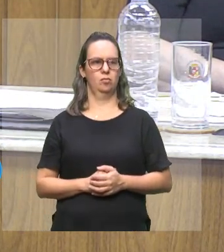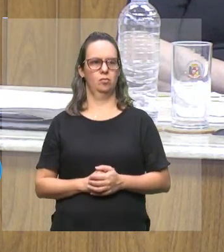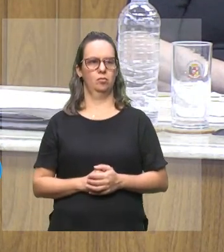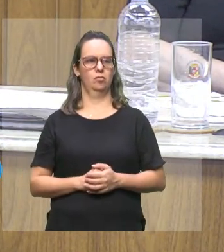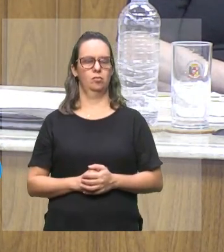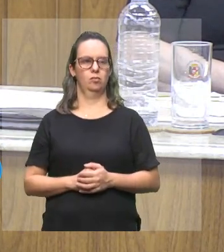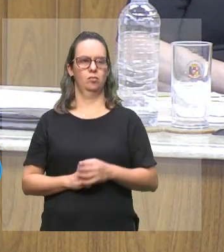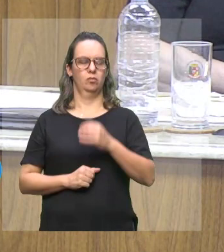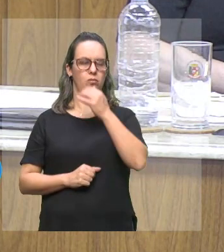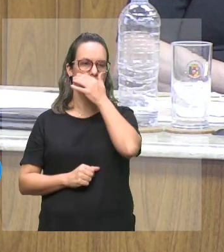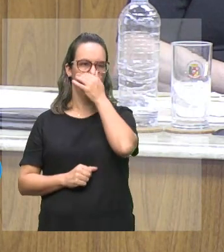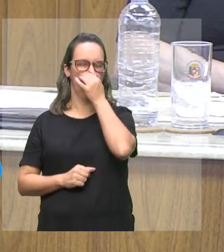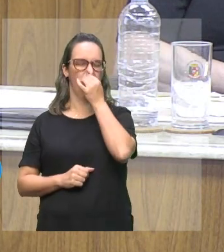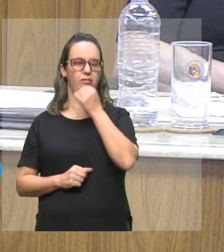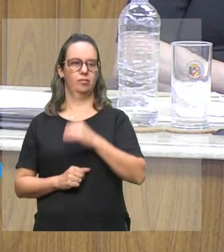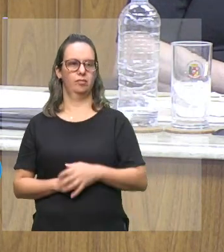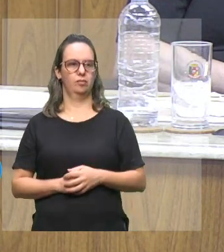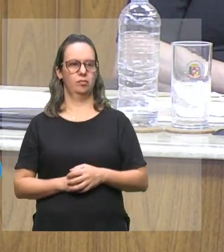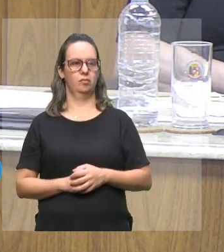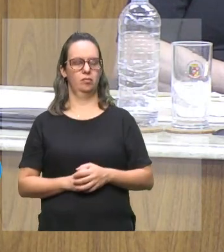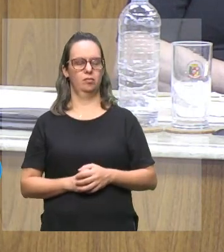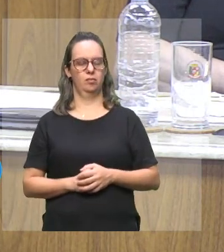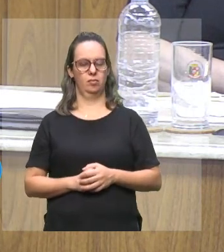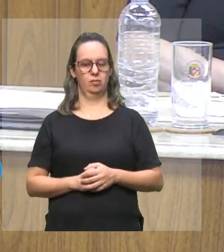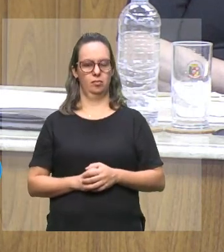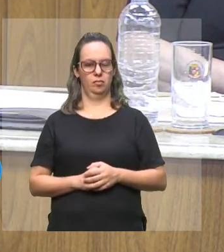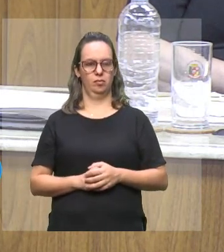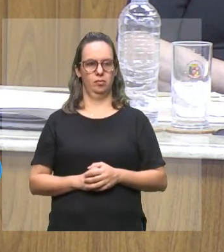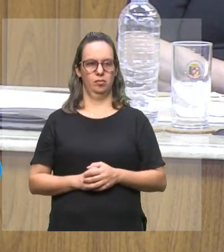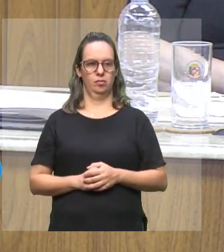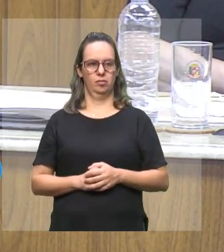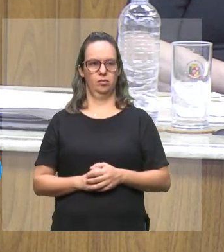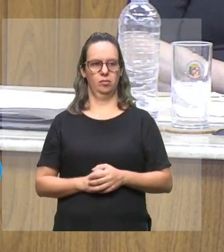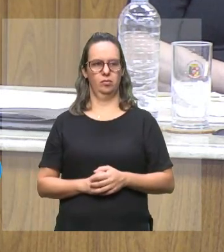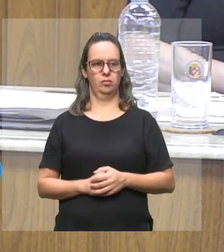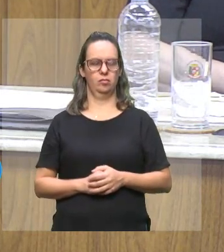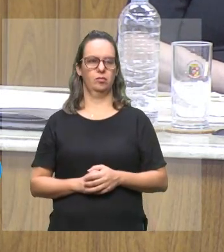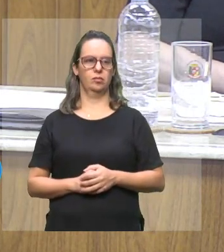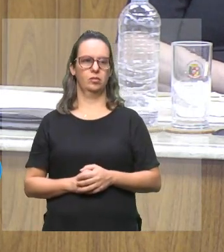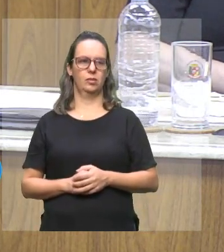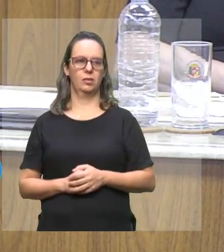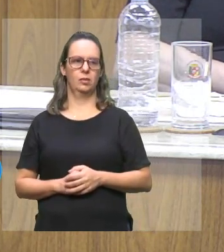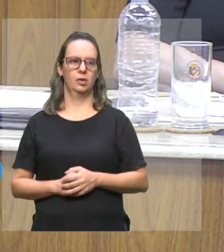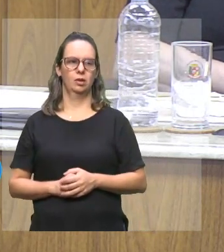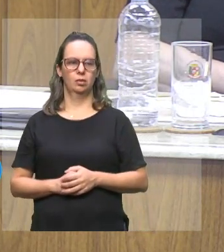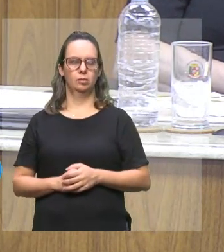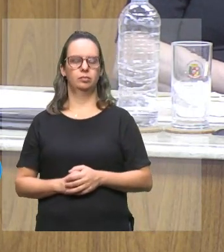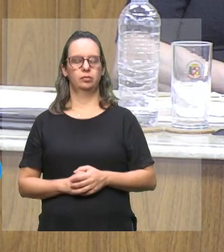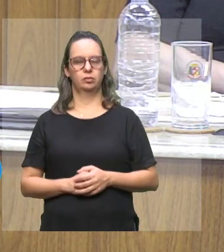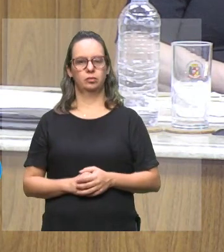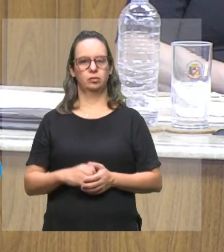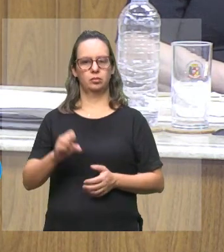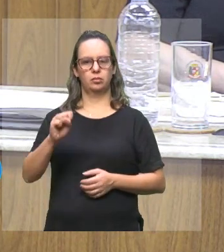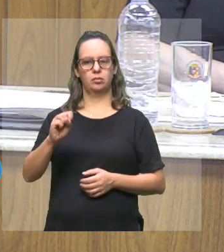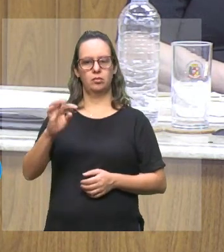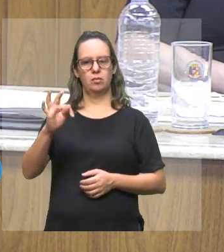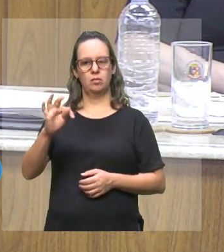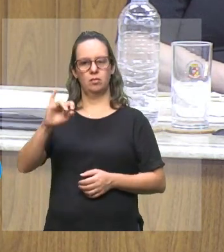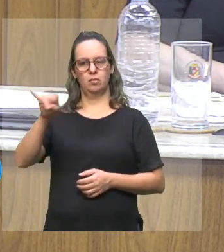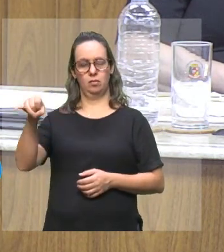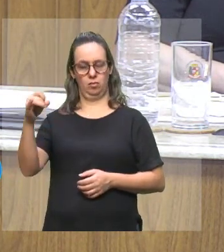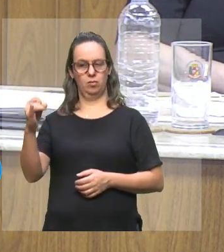Aí ele vai mostrar aqui, eu vou ler também para vocês, um parecer do próprio Tribunal de Contas, que foi feito lá